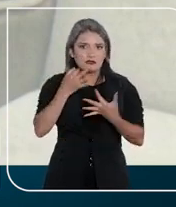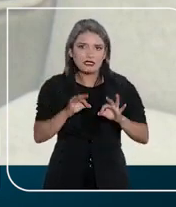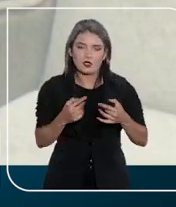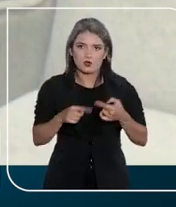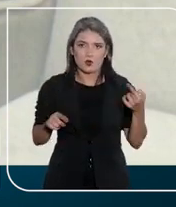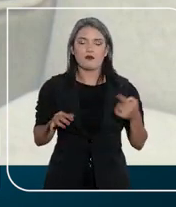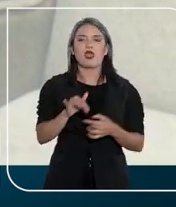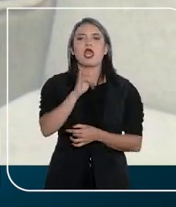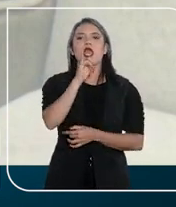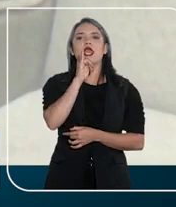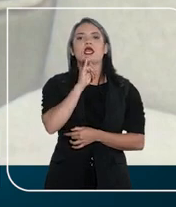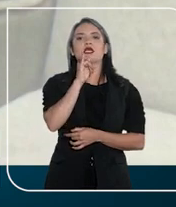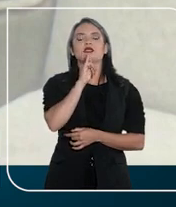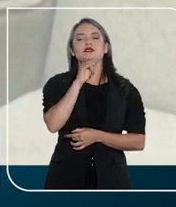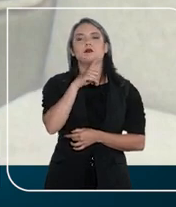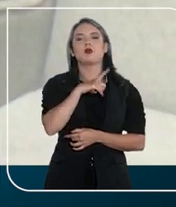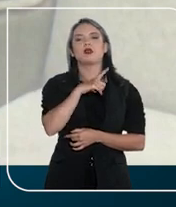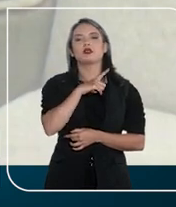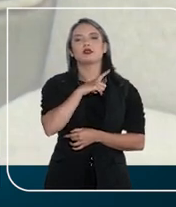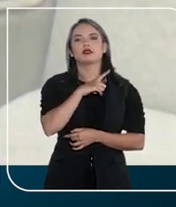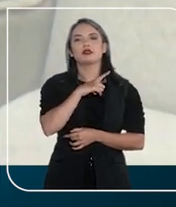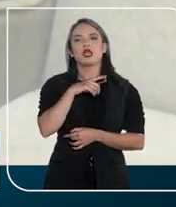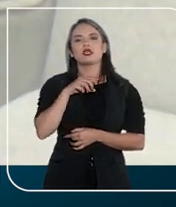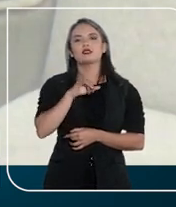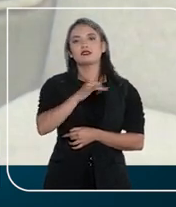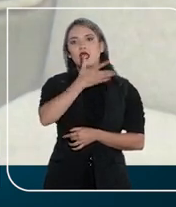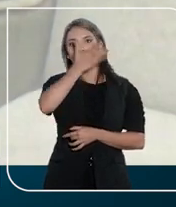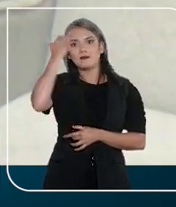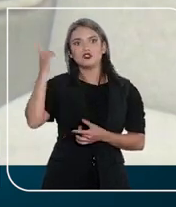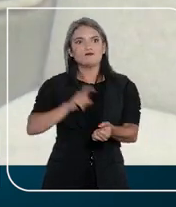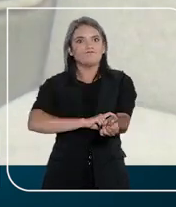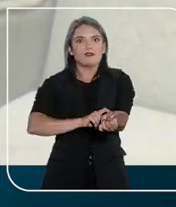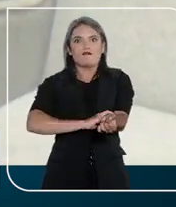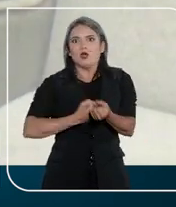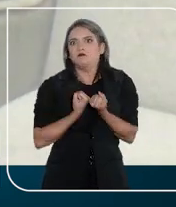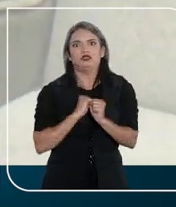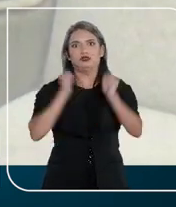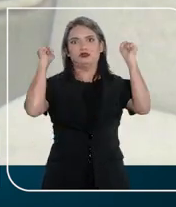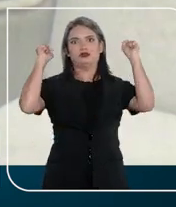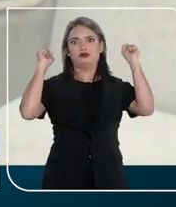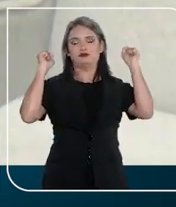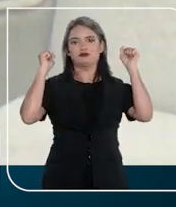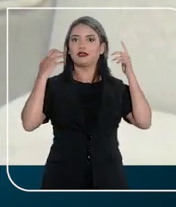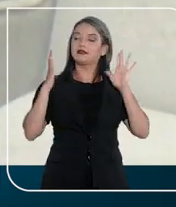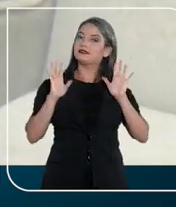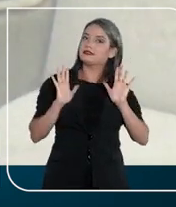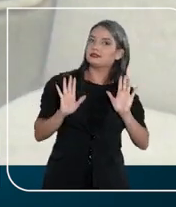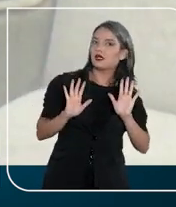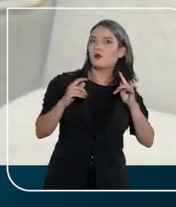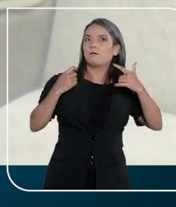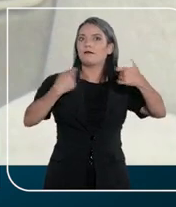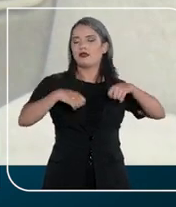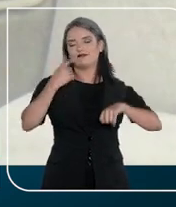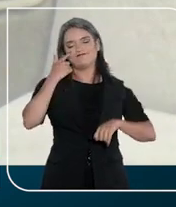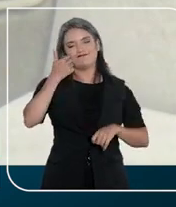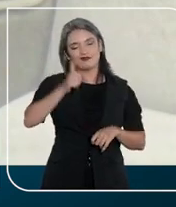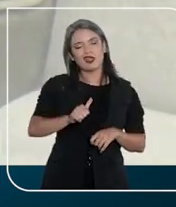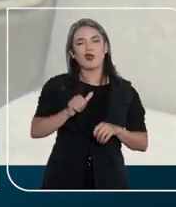caso da agressividade demasiada, por exemplo. Então, realmente é uma questão muito